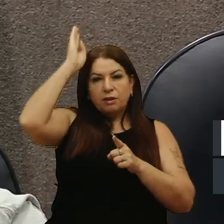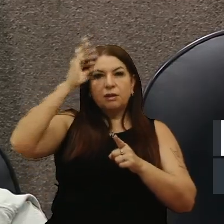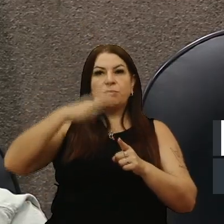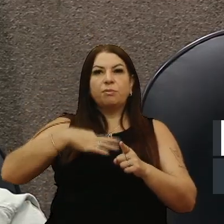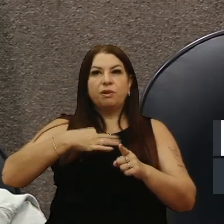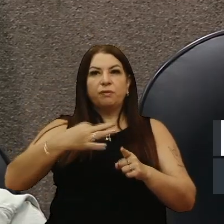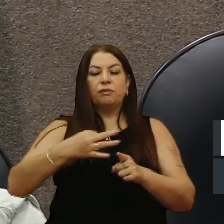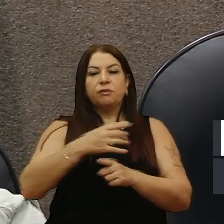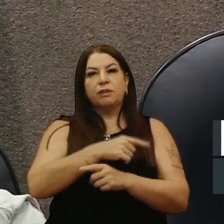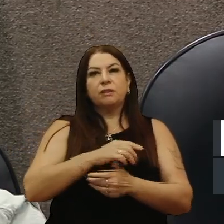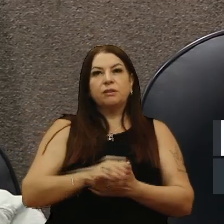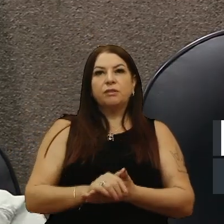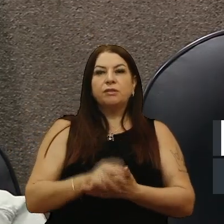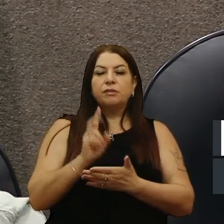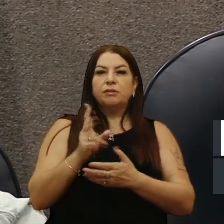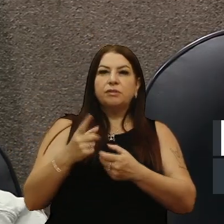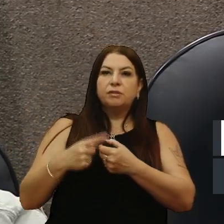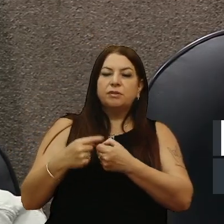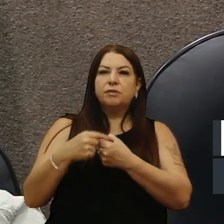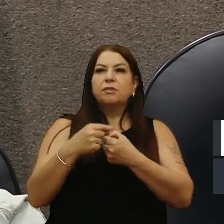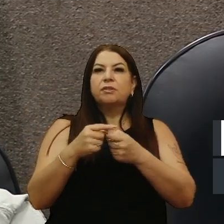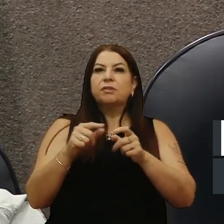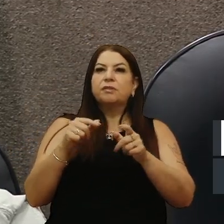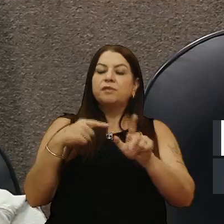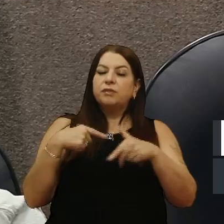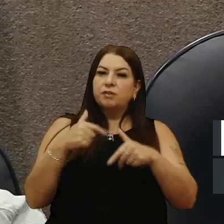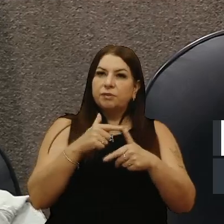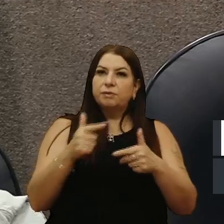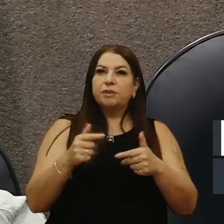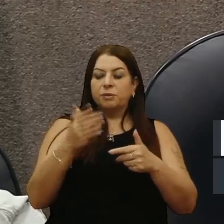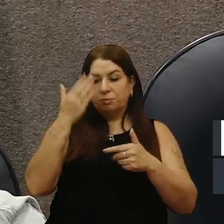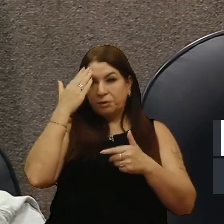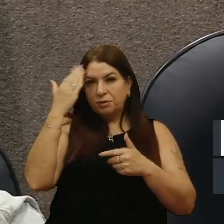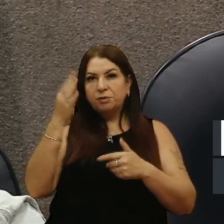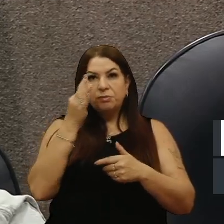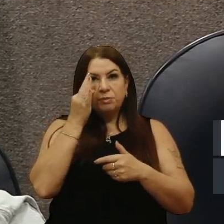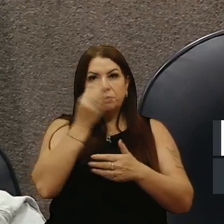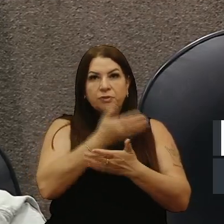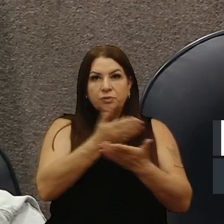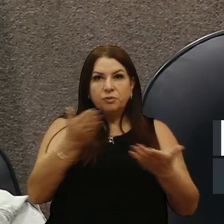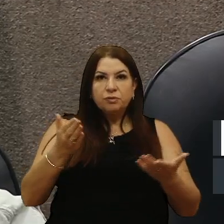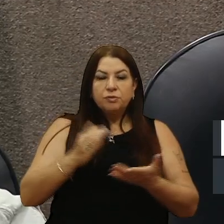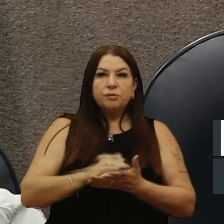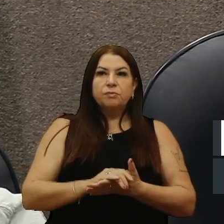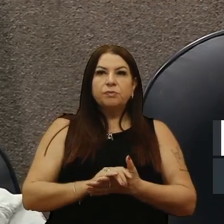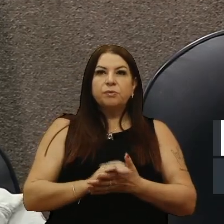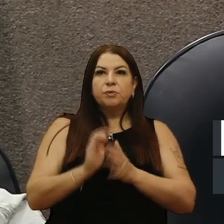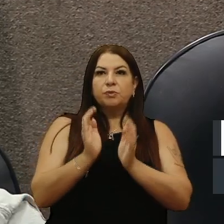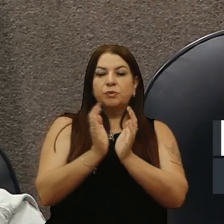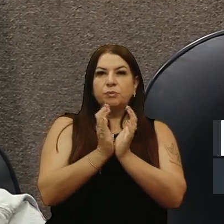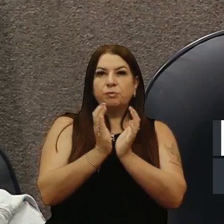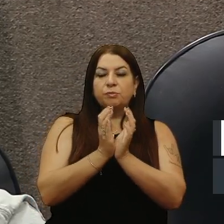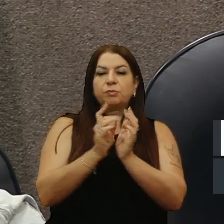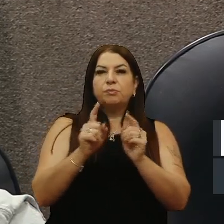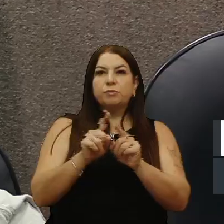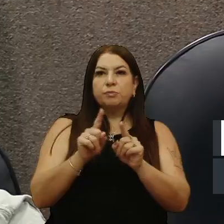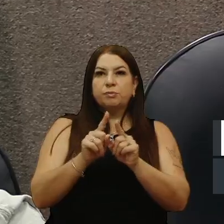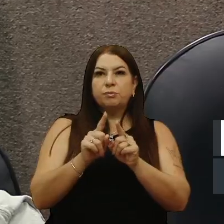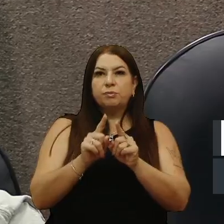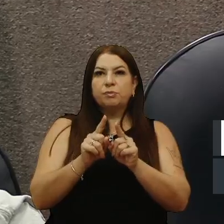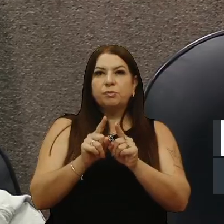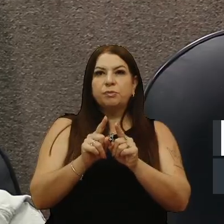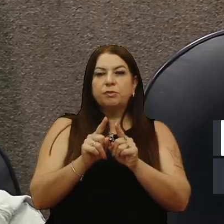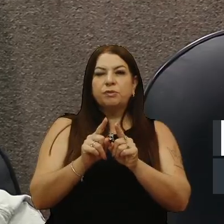sempre estão presentes na cidade, fazendo um trabalho. Muito obrigado pela presença de todos vocês. Do grupo também te